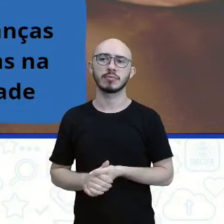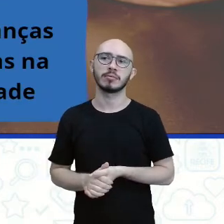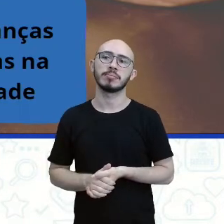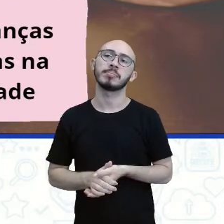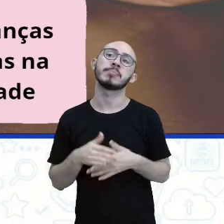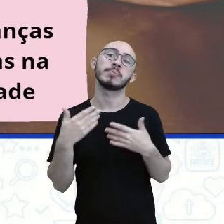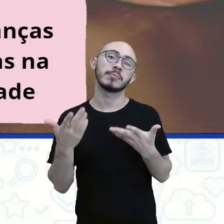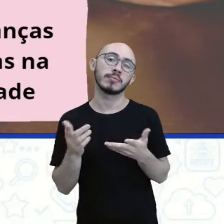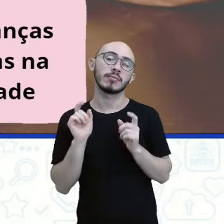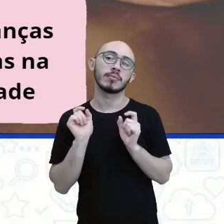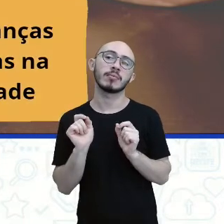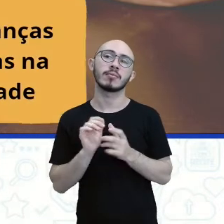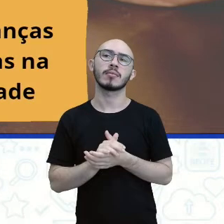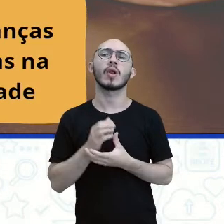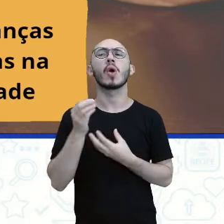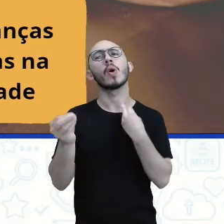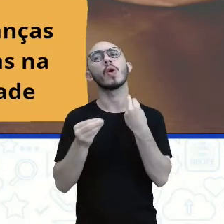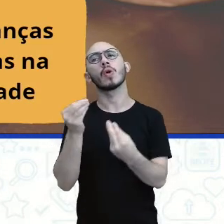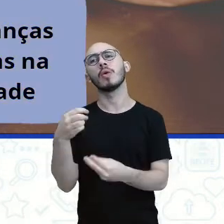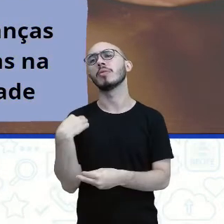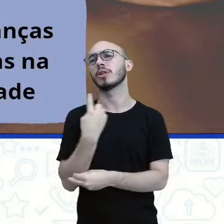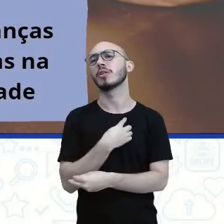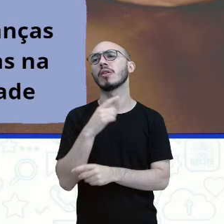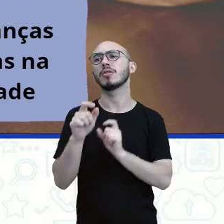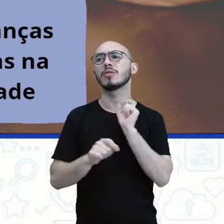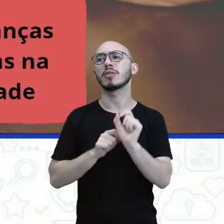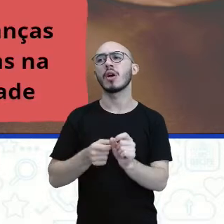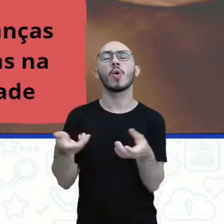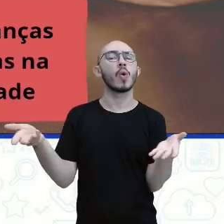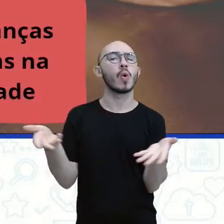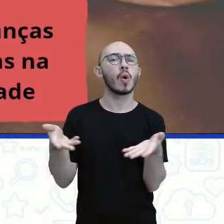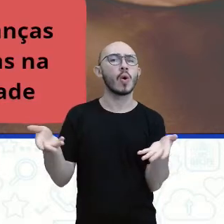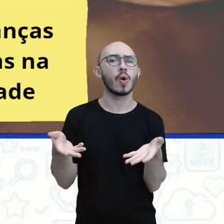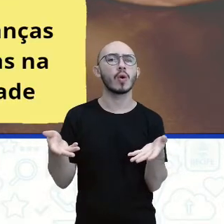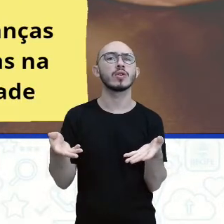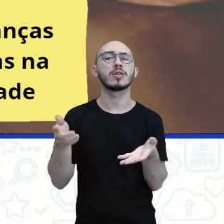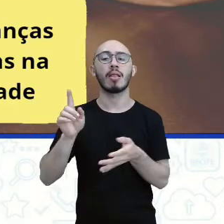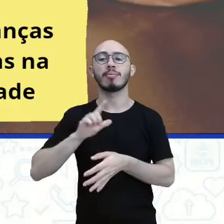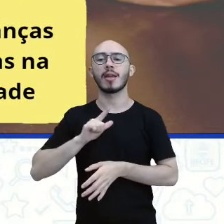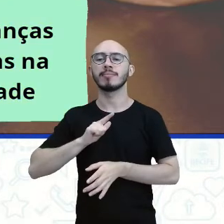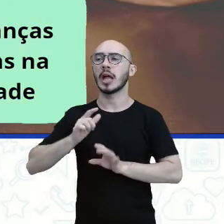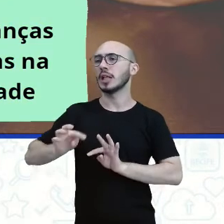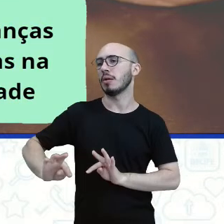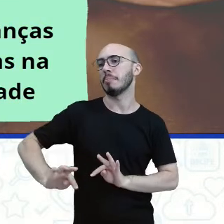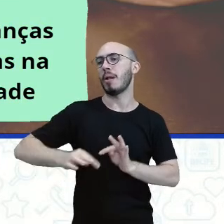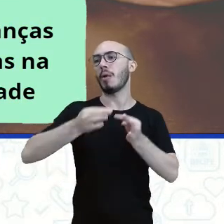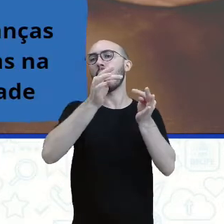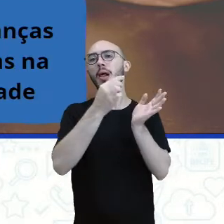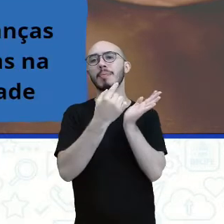Aí, por exemplo, como é que a gente pode não dizer hoje, diante de uma tecnologia, dos